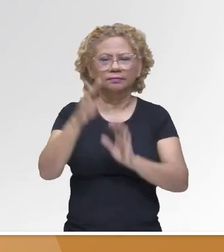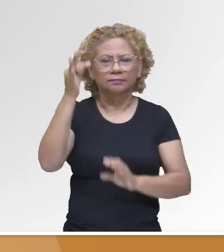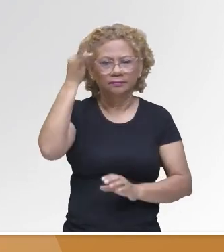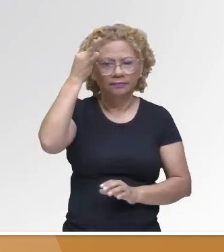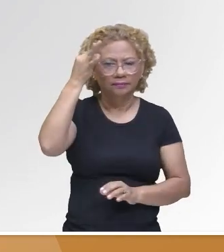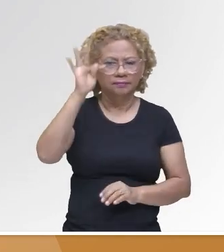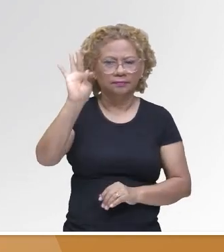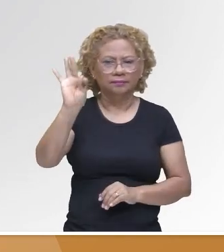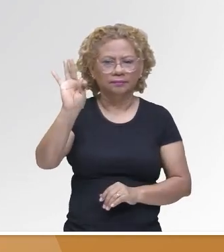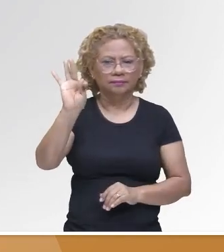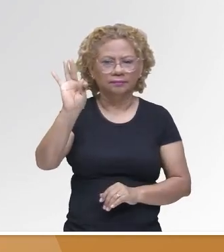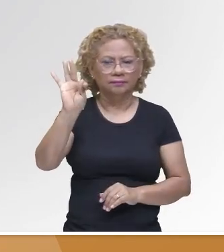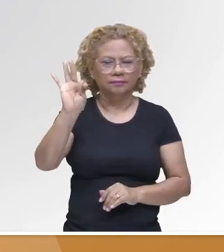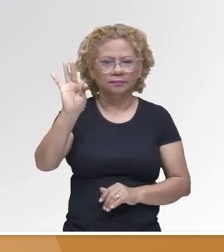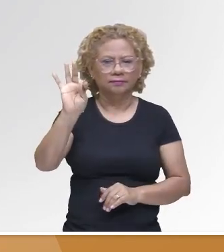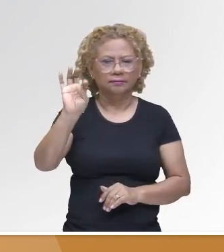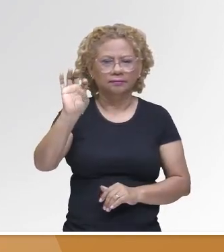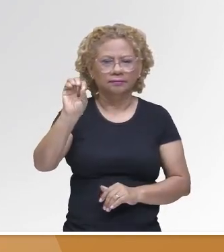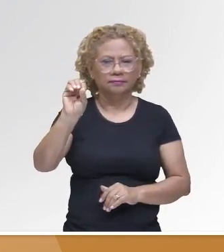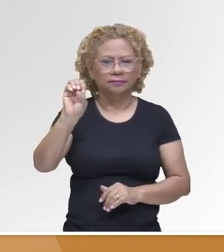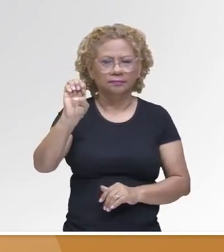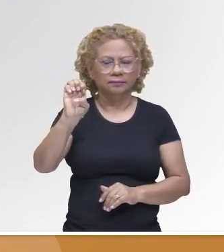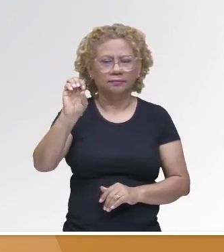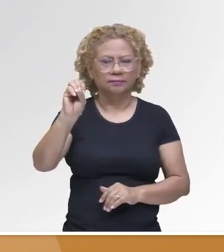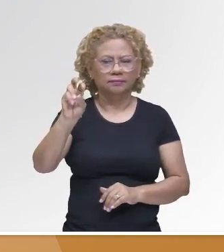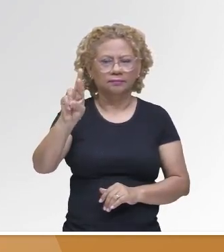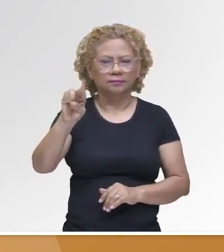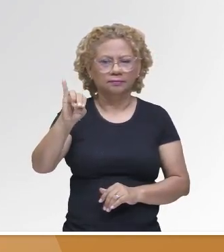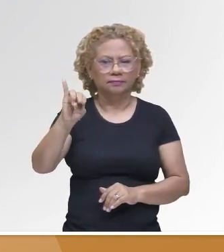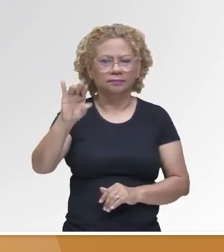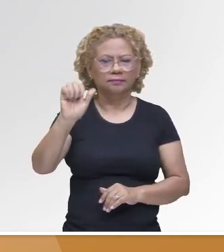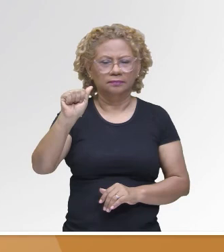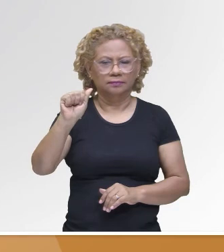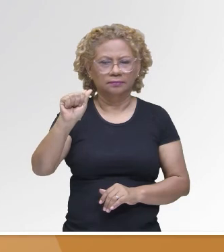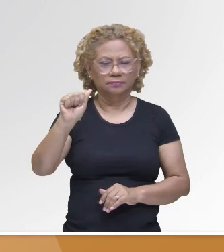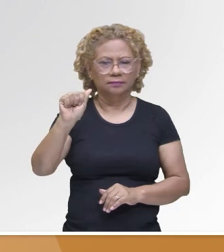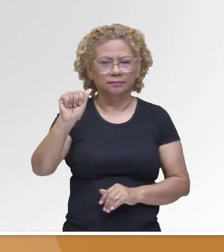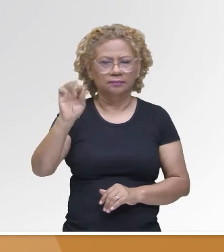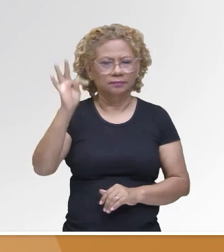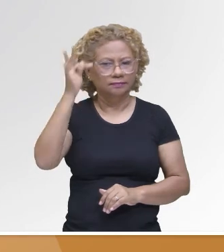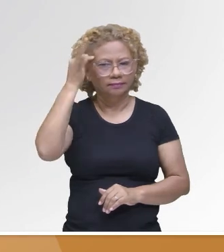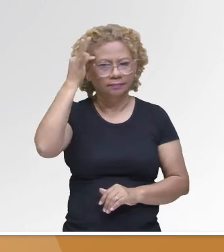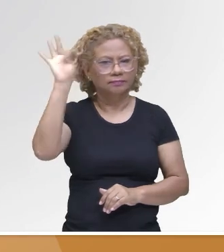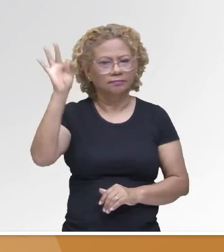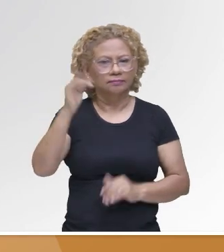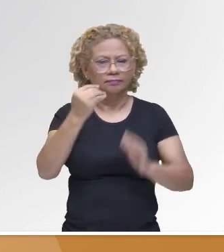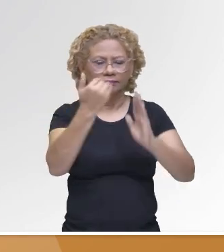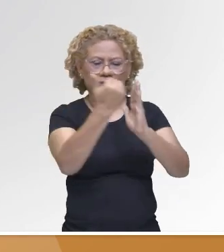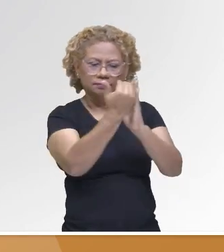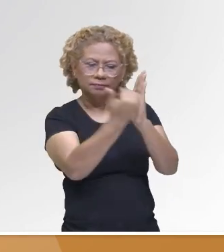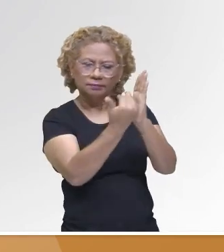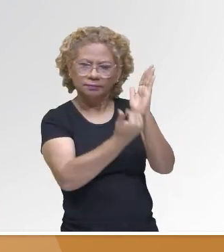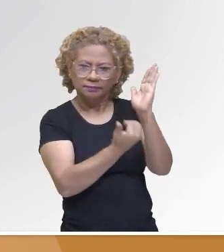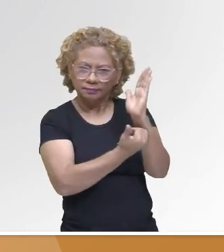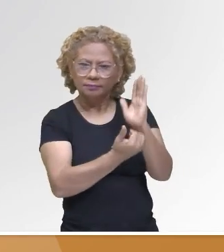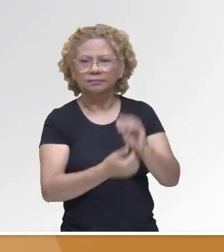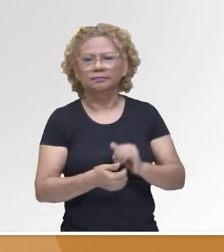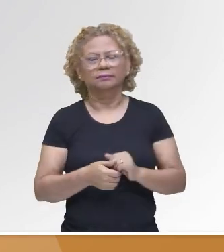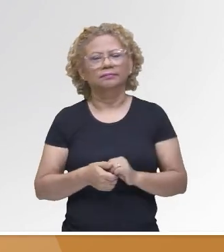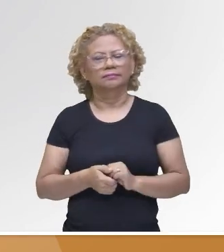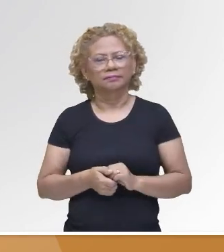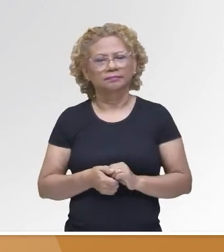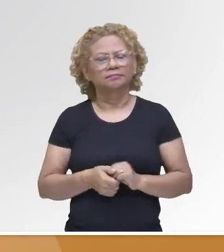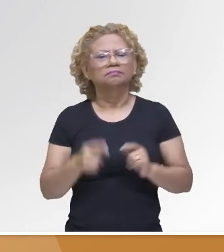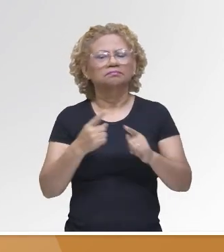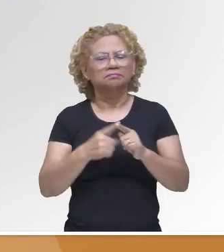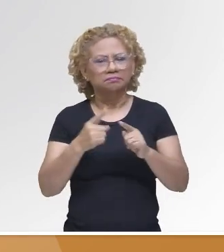livro aquela teoria. Por isso que tem as leis de Newton, né? E várias outras teorias. Por quê? Porque foi feito